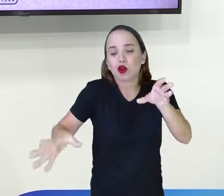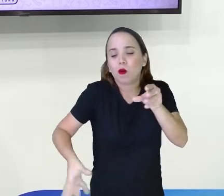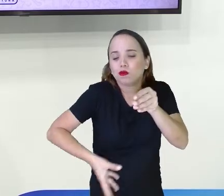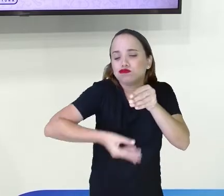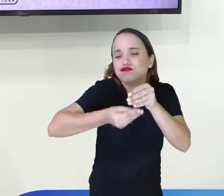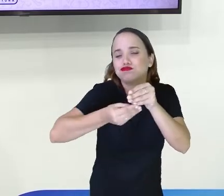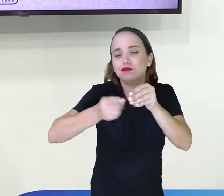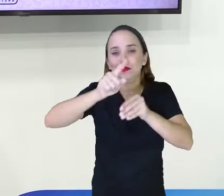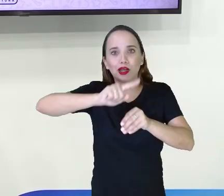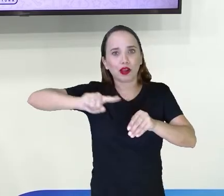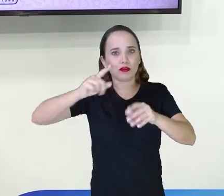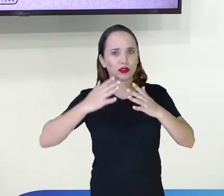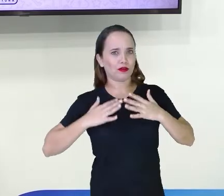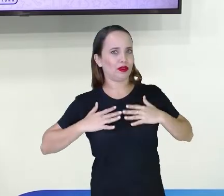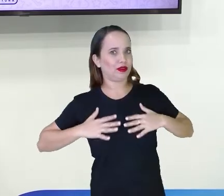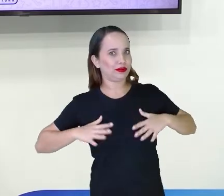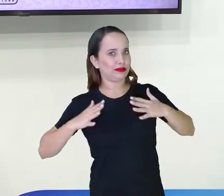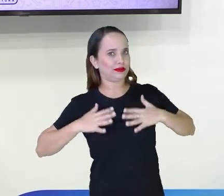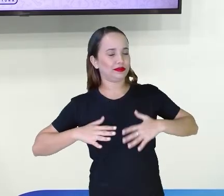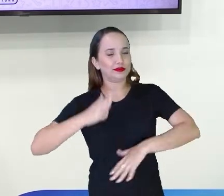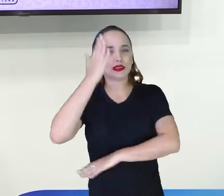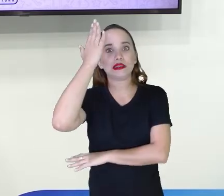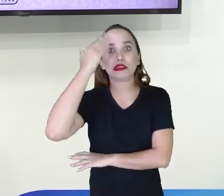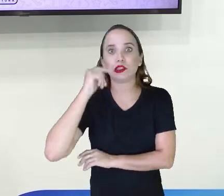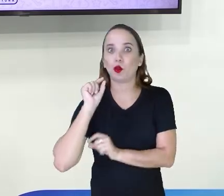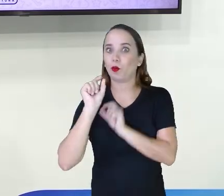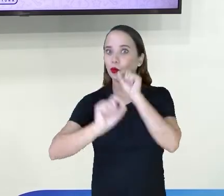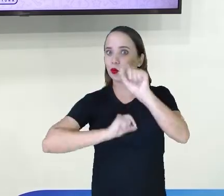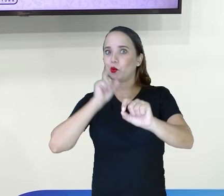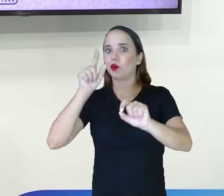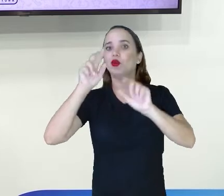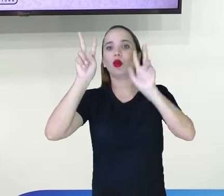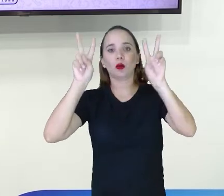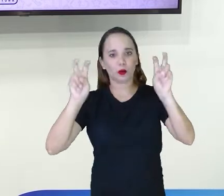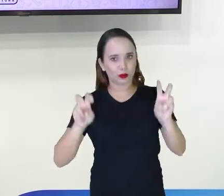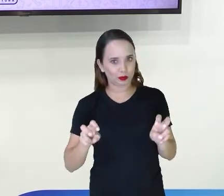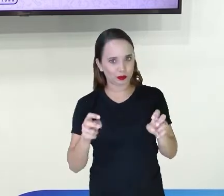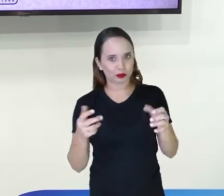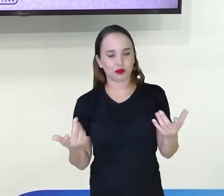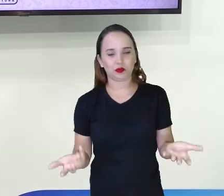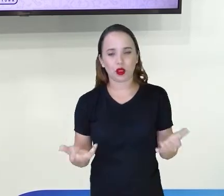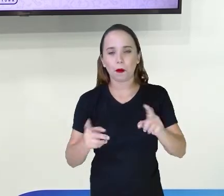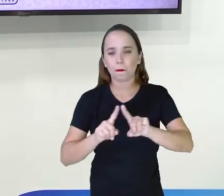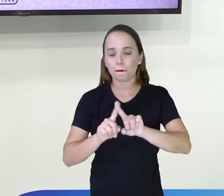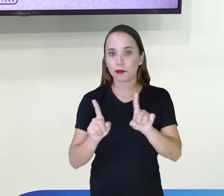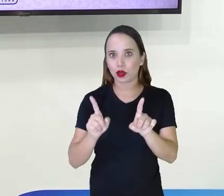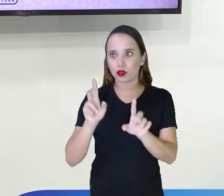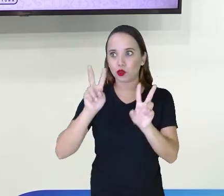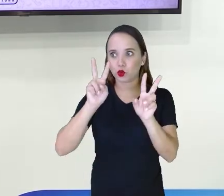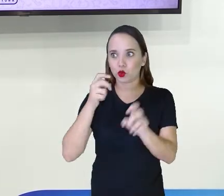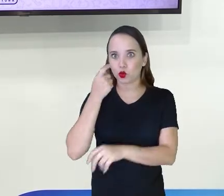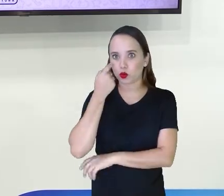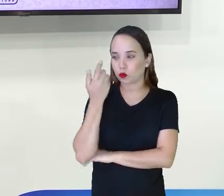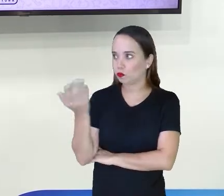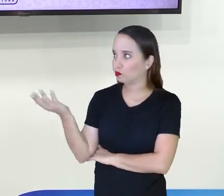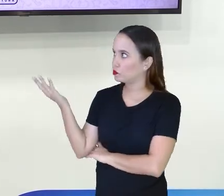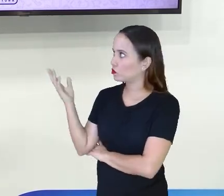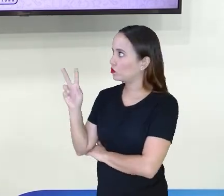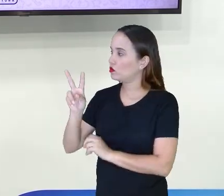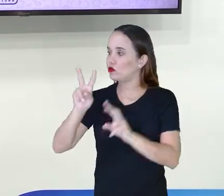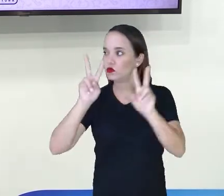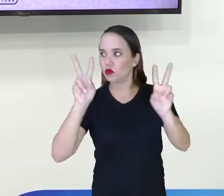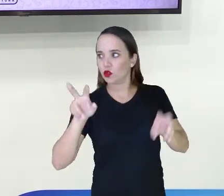deixar vocês à vontade e saberem do que trata o assunto. Mas quando a gente fala de pirâmide, por